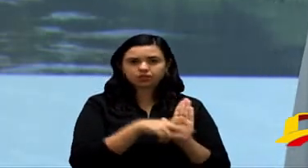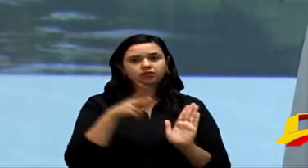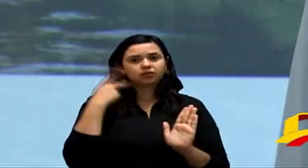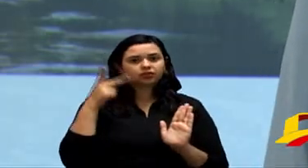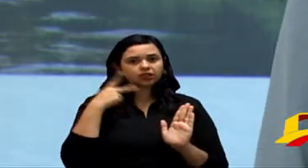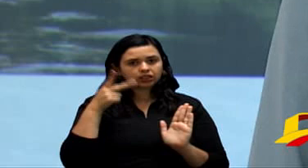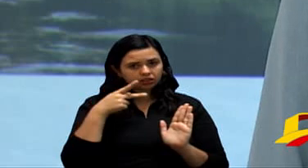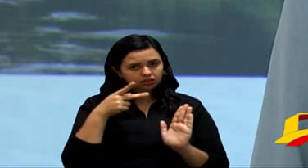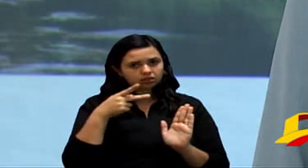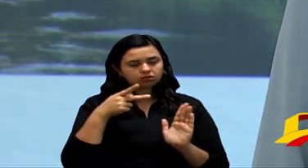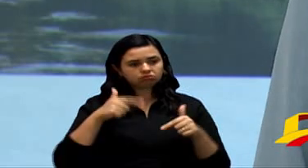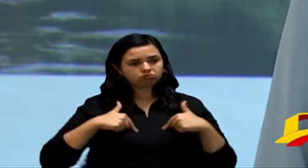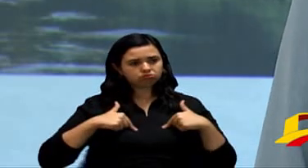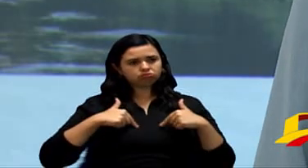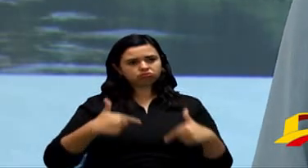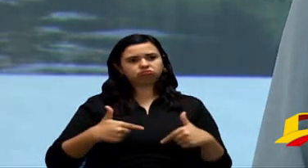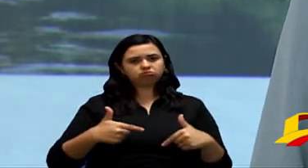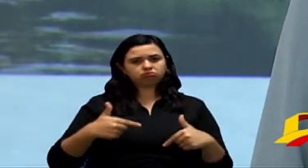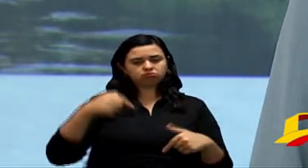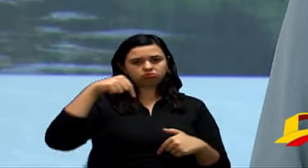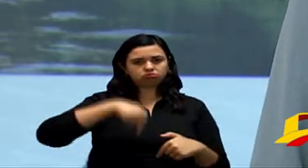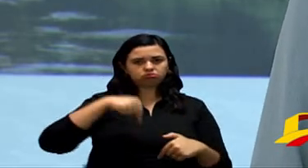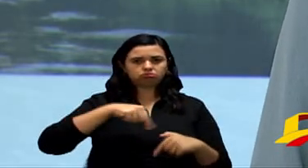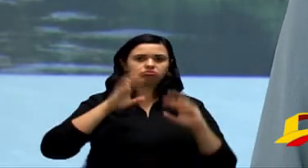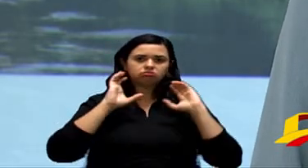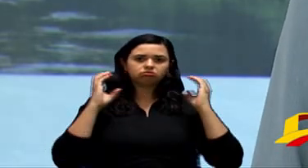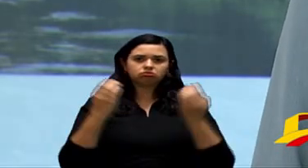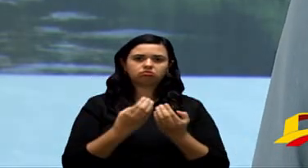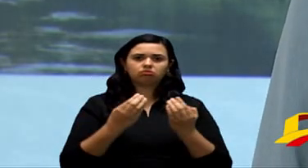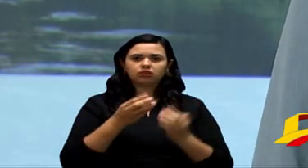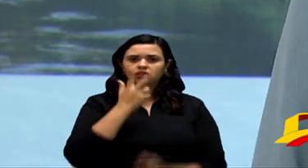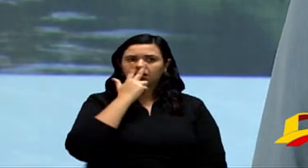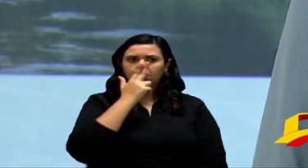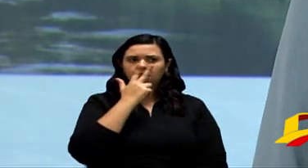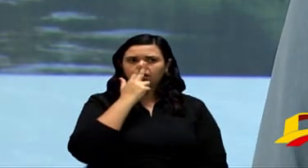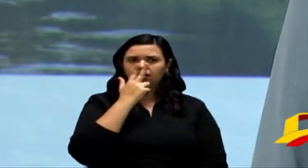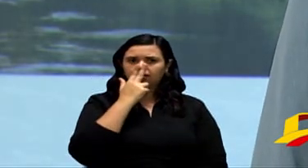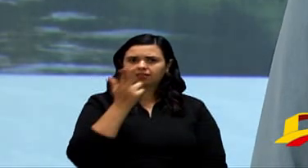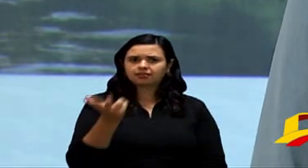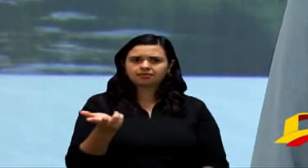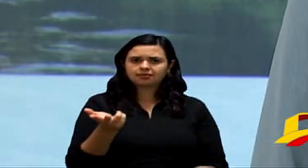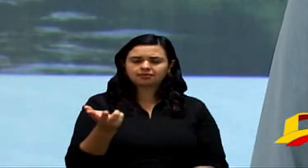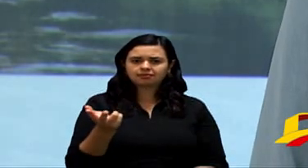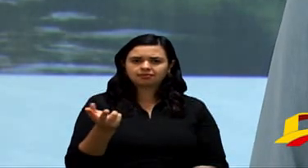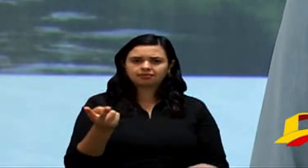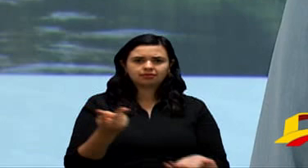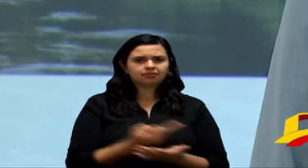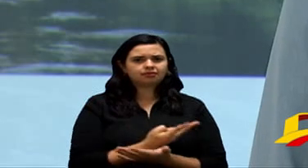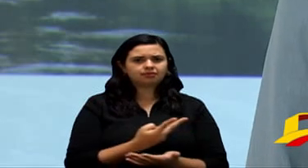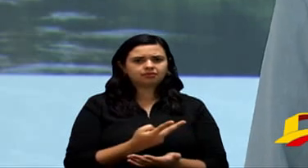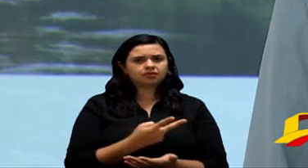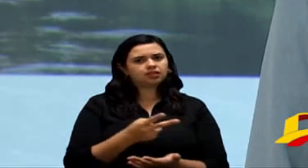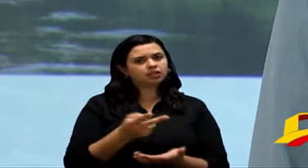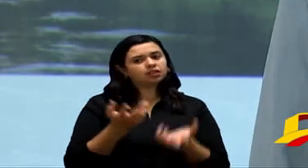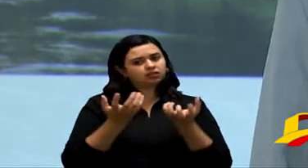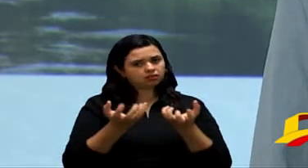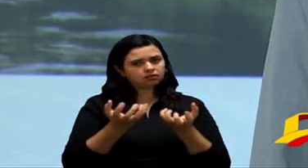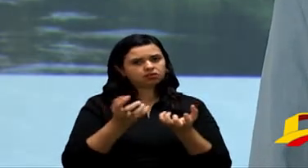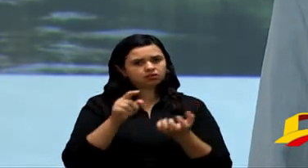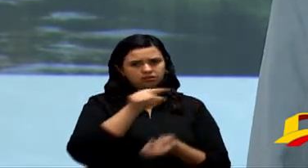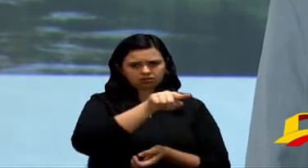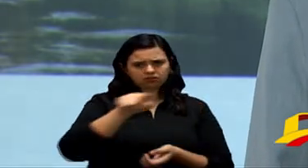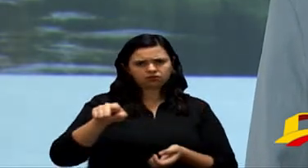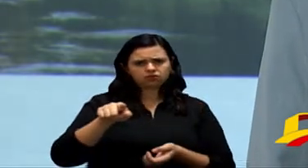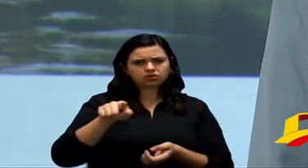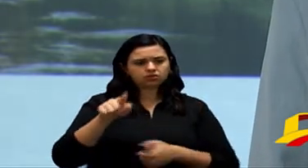essa casa de leis é uma injúria Eu gostaria que você estivesse o mínimo